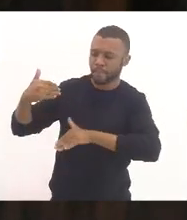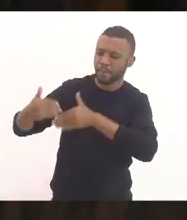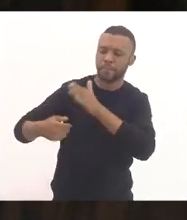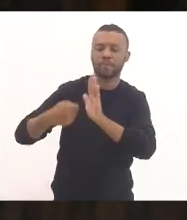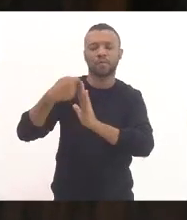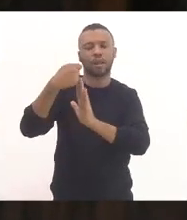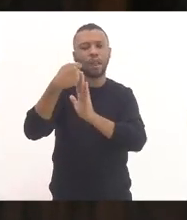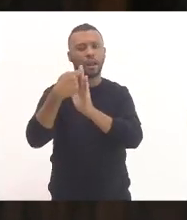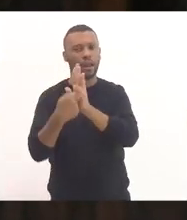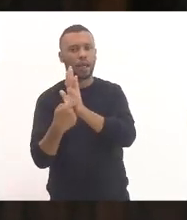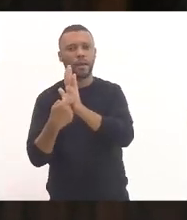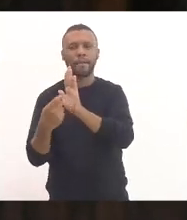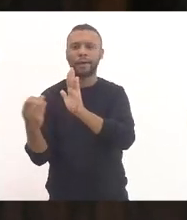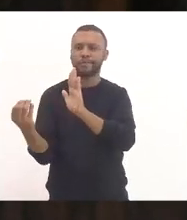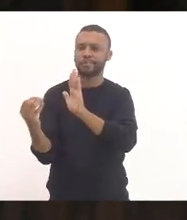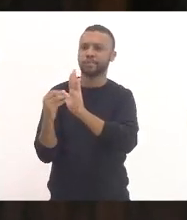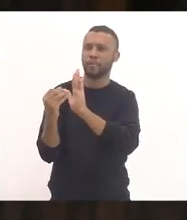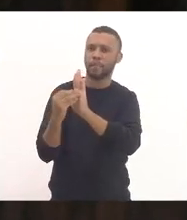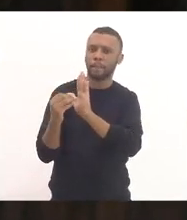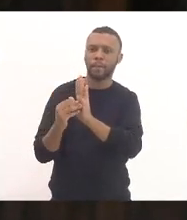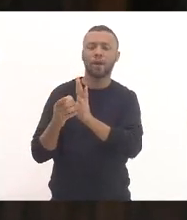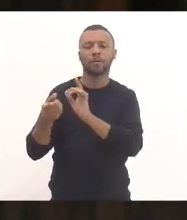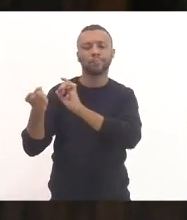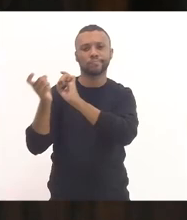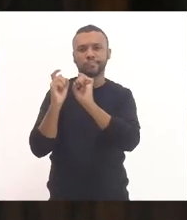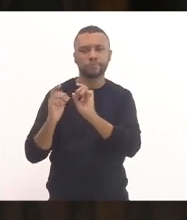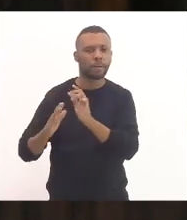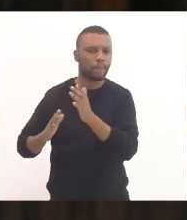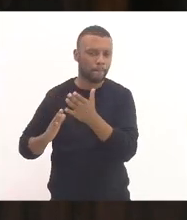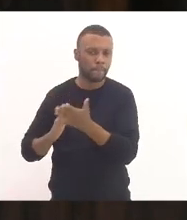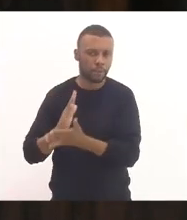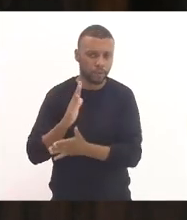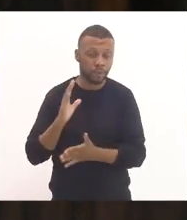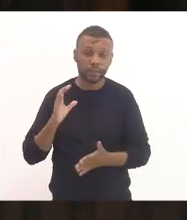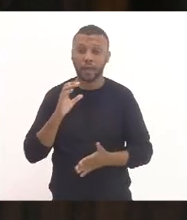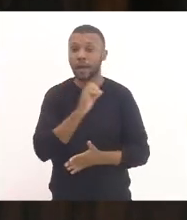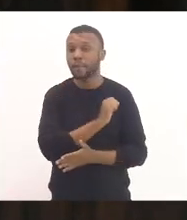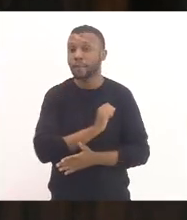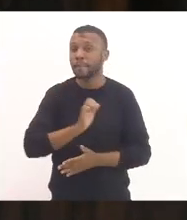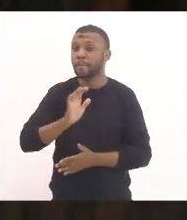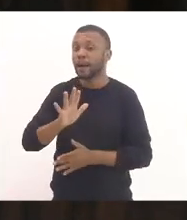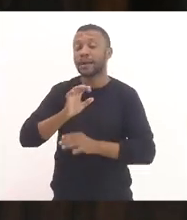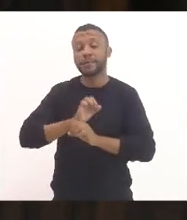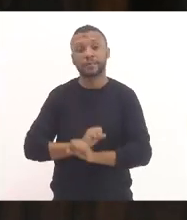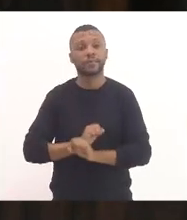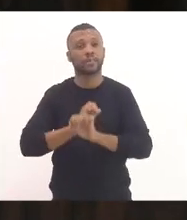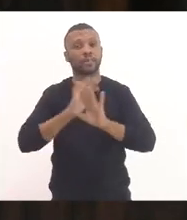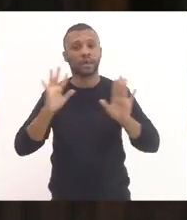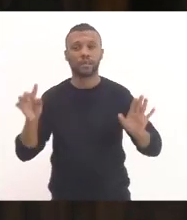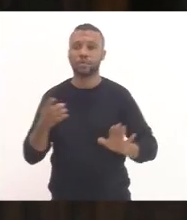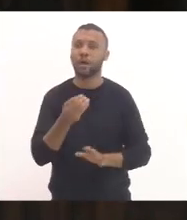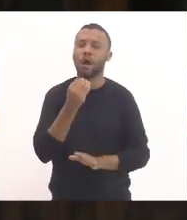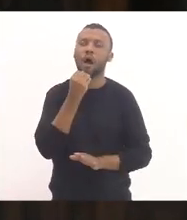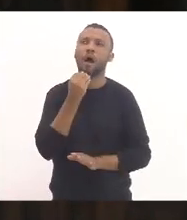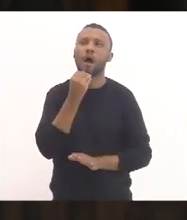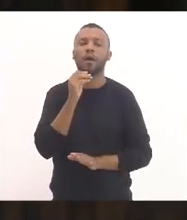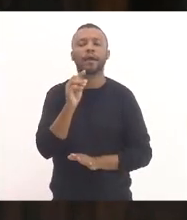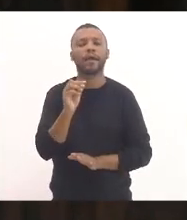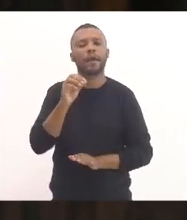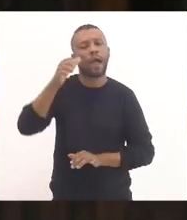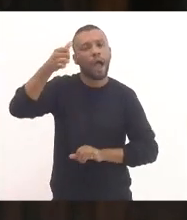para tentar incluir em Pauta o mais rápido possível mas deixando claro que nós havíamos previsto